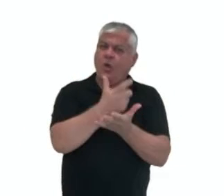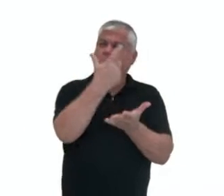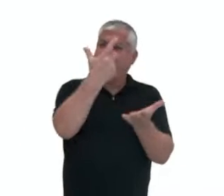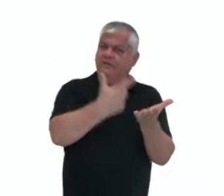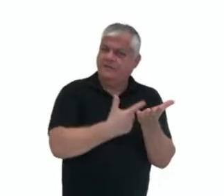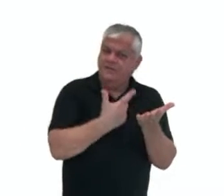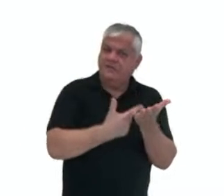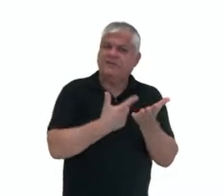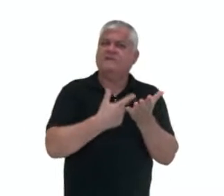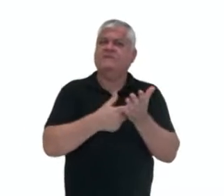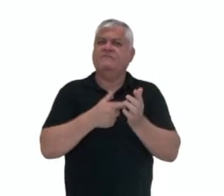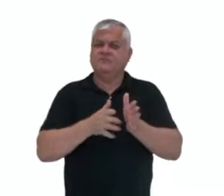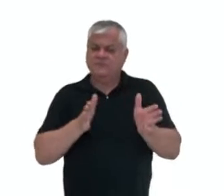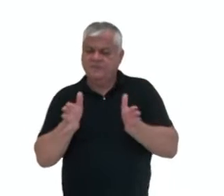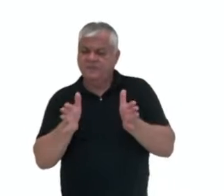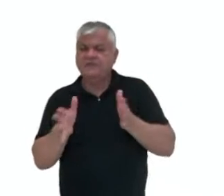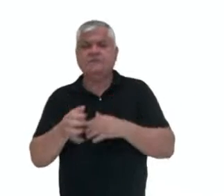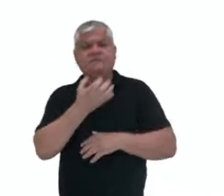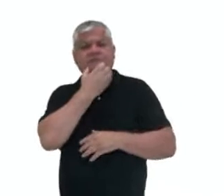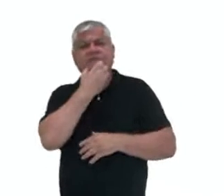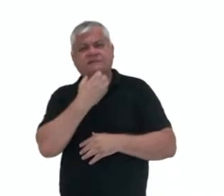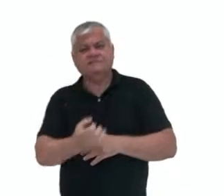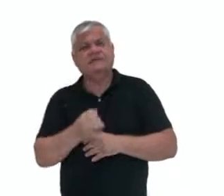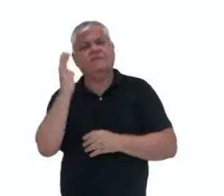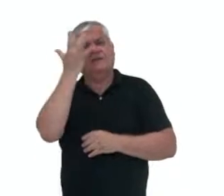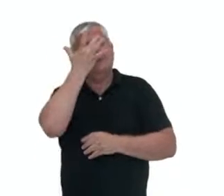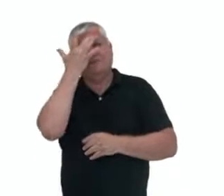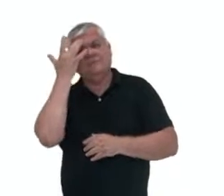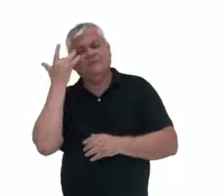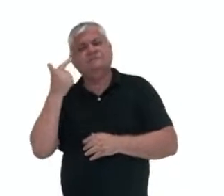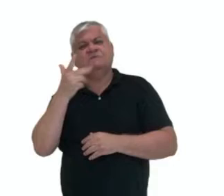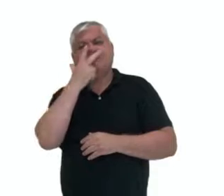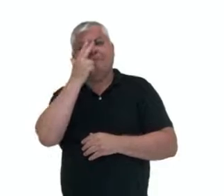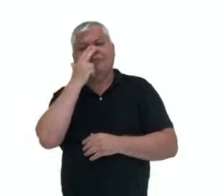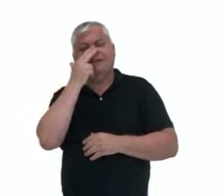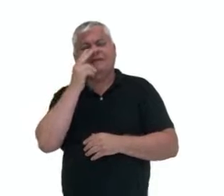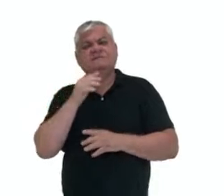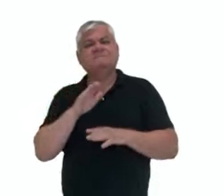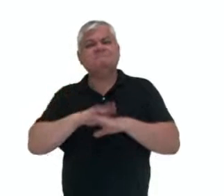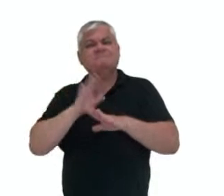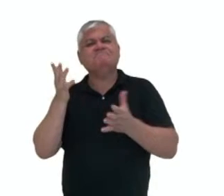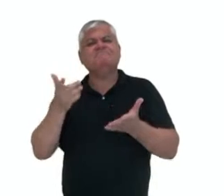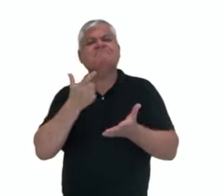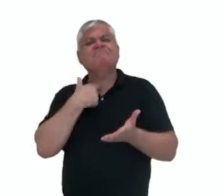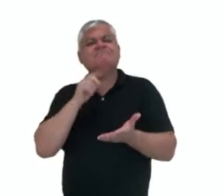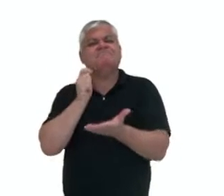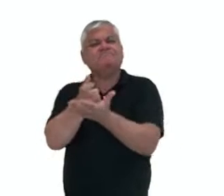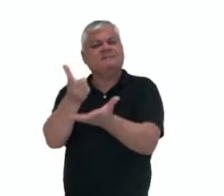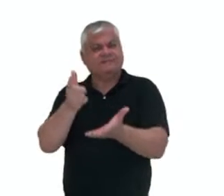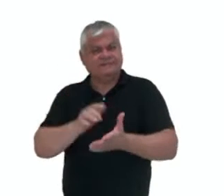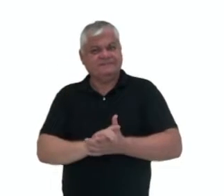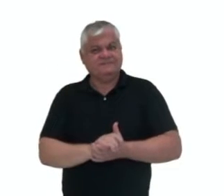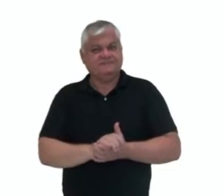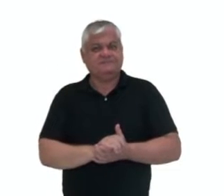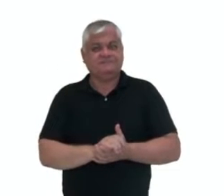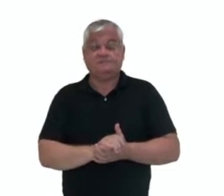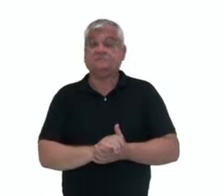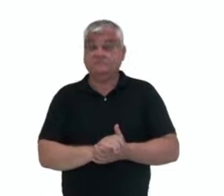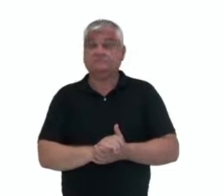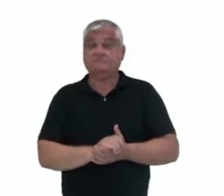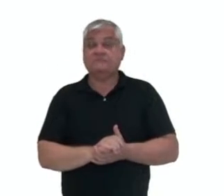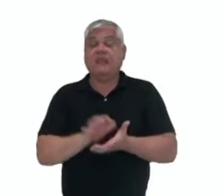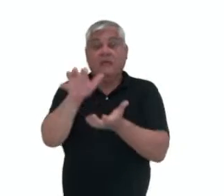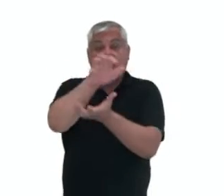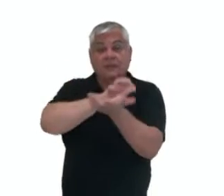de obras num período do ano em que as pessoas estão mais dispostas a gastar. Para mitigar os efeitos da